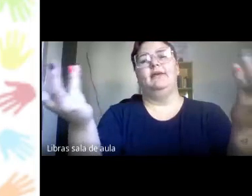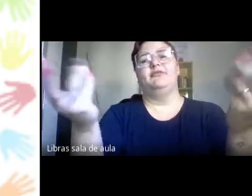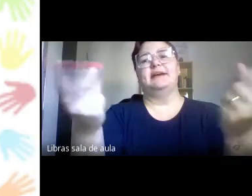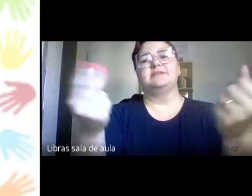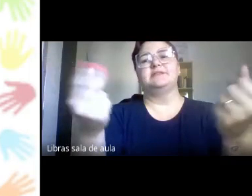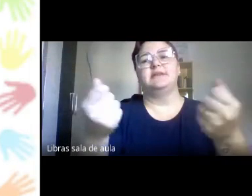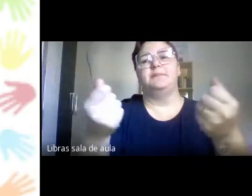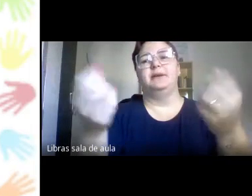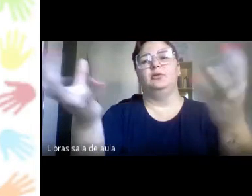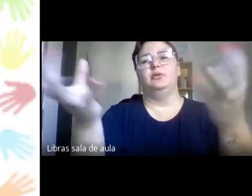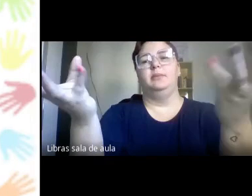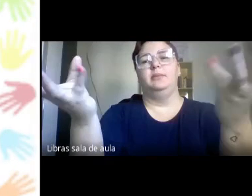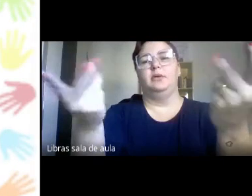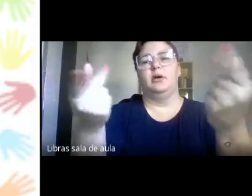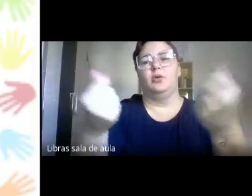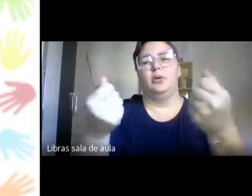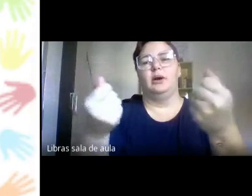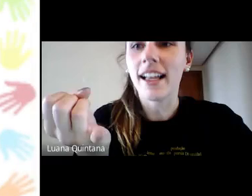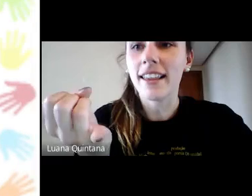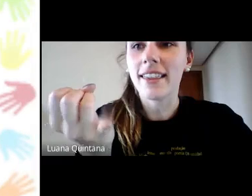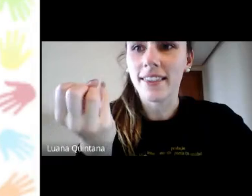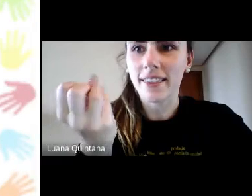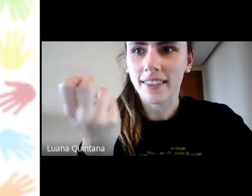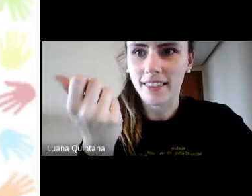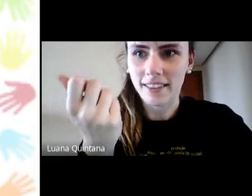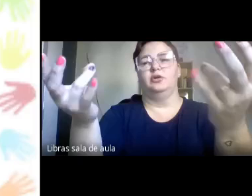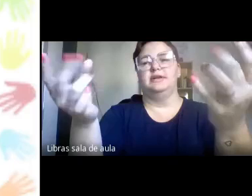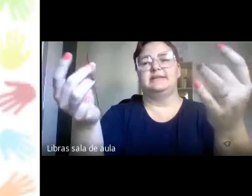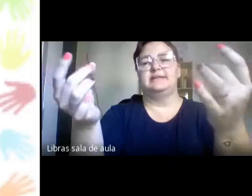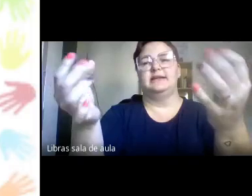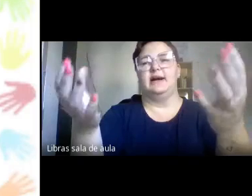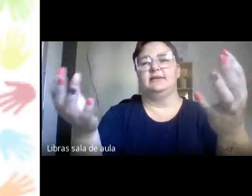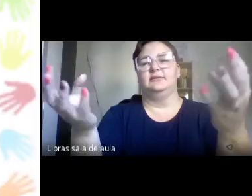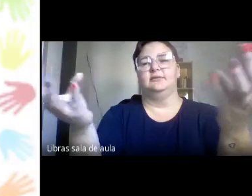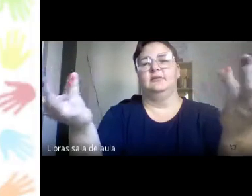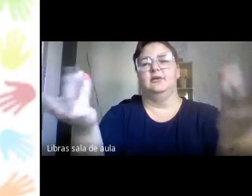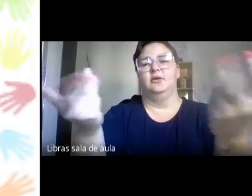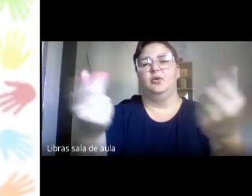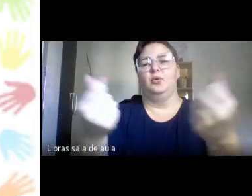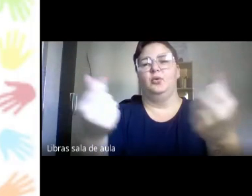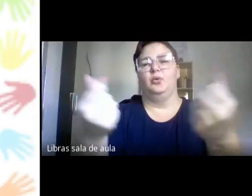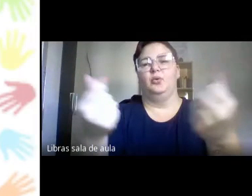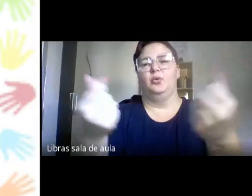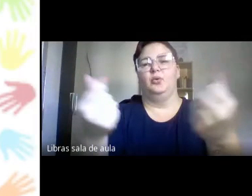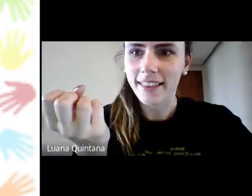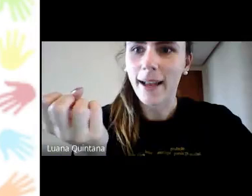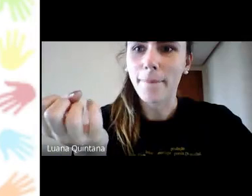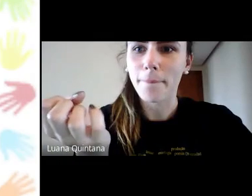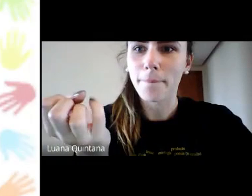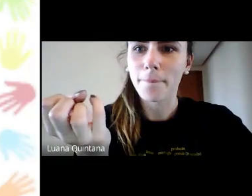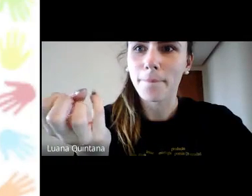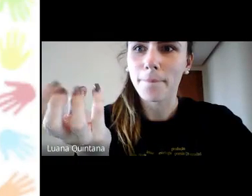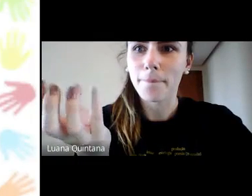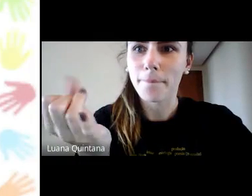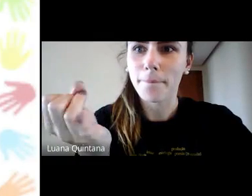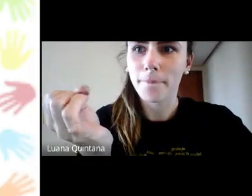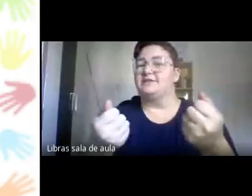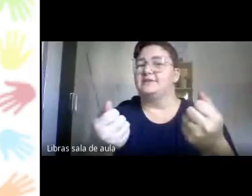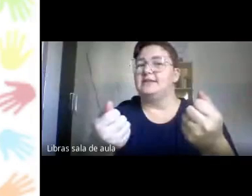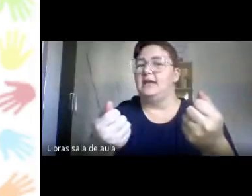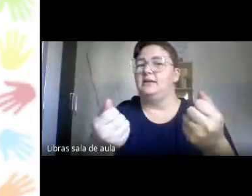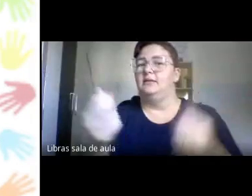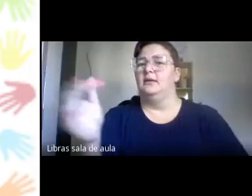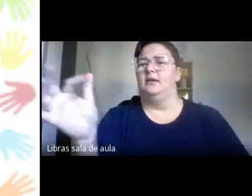Olha, eu faço sempre dominguinho, ó. Quantos, ó? 1, 2, 3, 4. Quantos? Tá. Eu